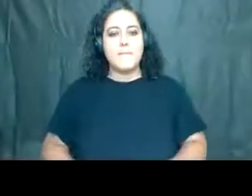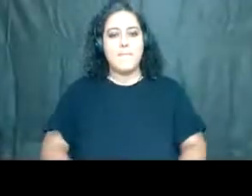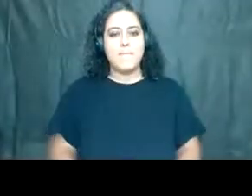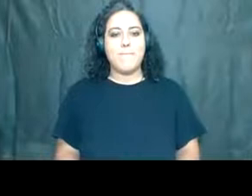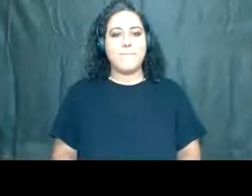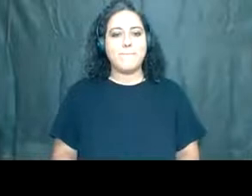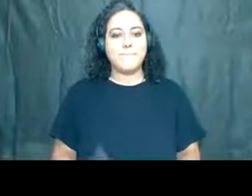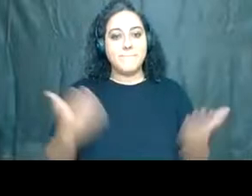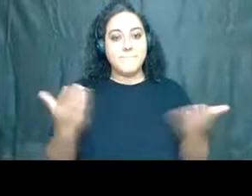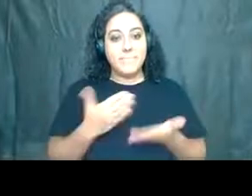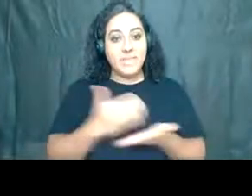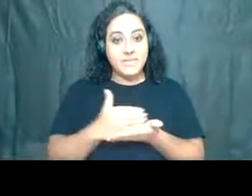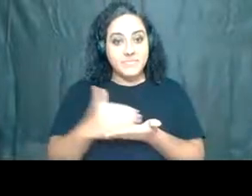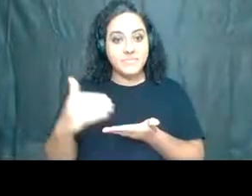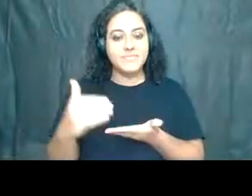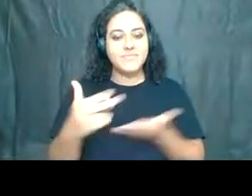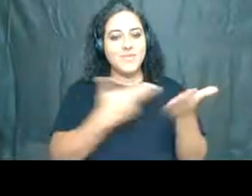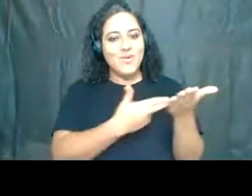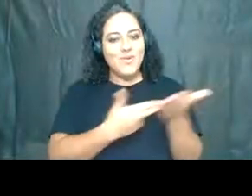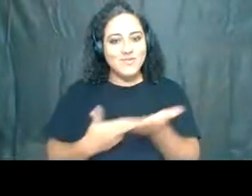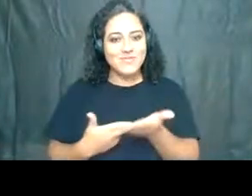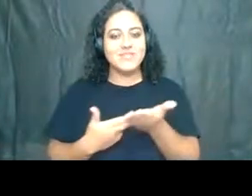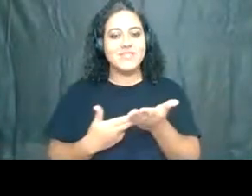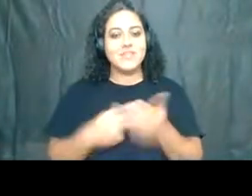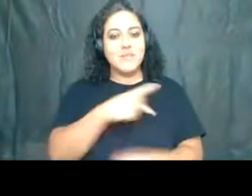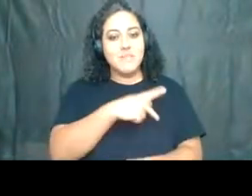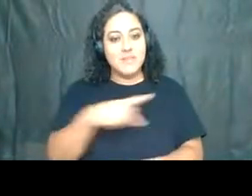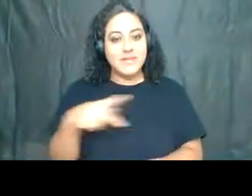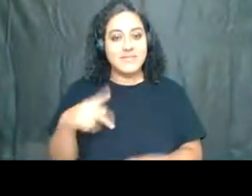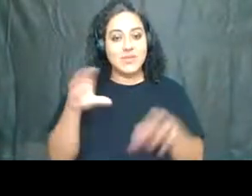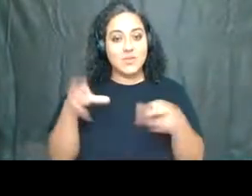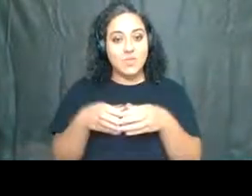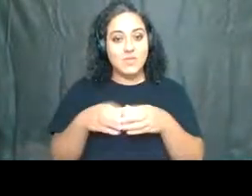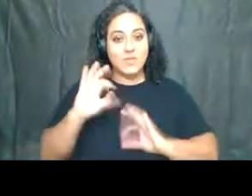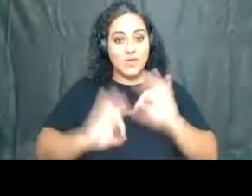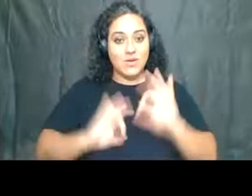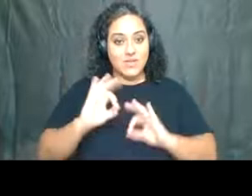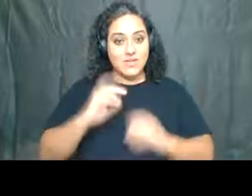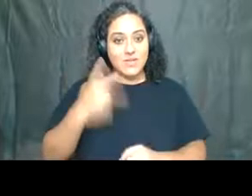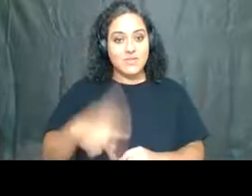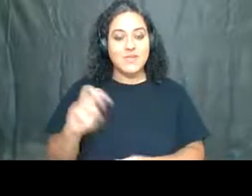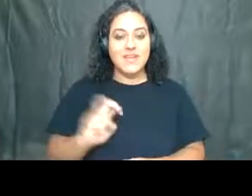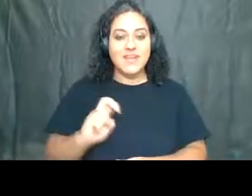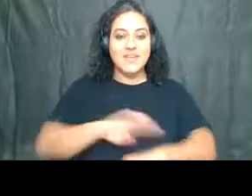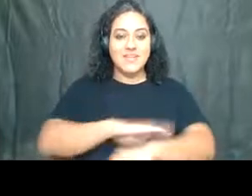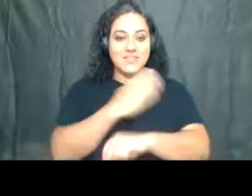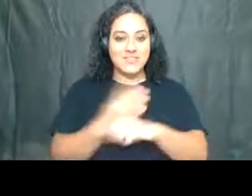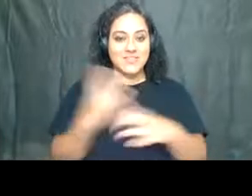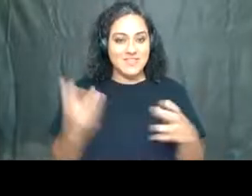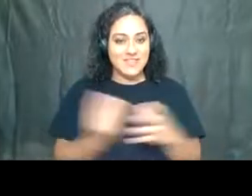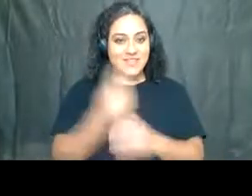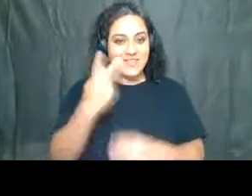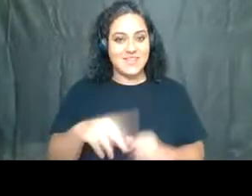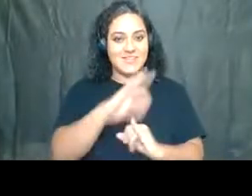Para dar início, convidamos o presidente da comissão organizadora da quinta jornada de integração do